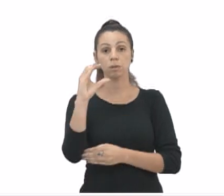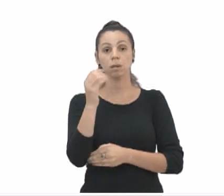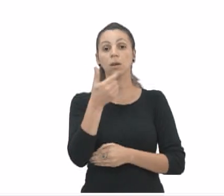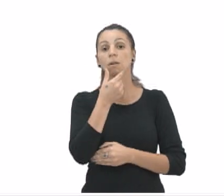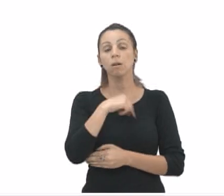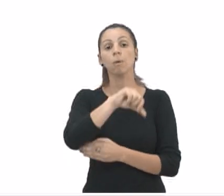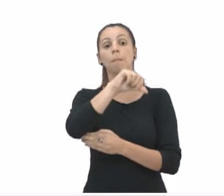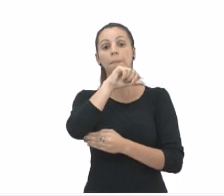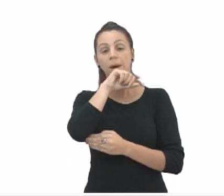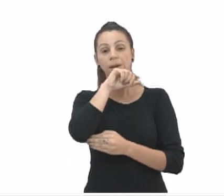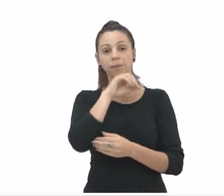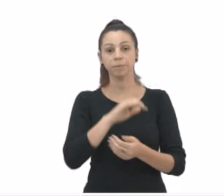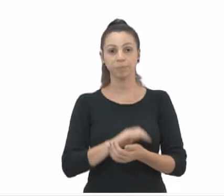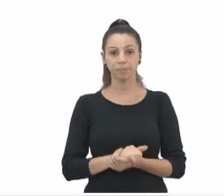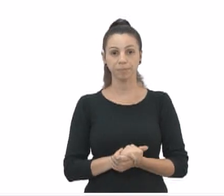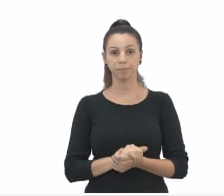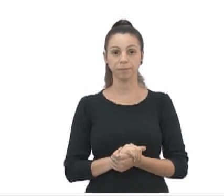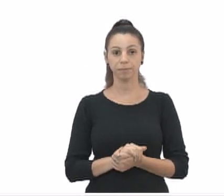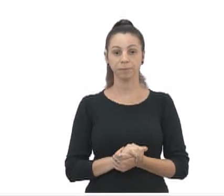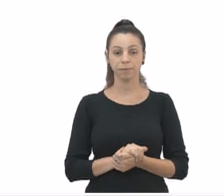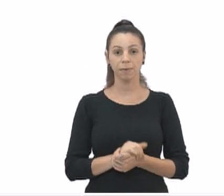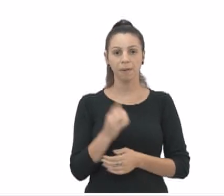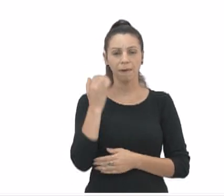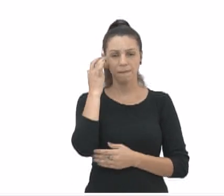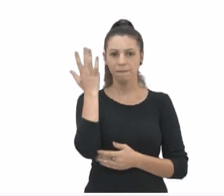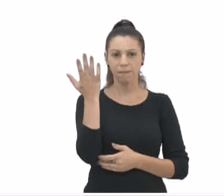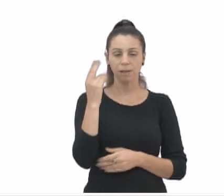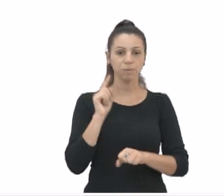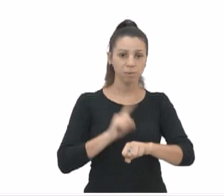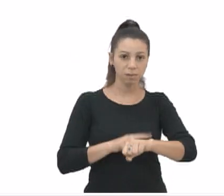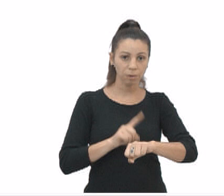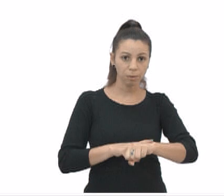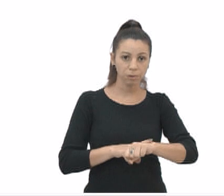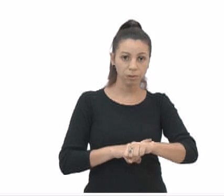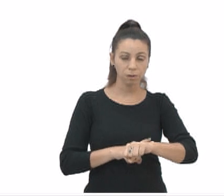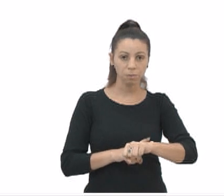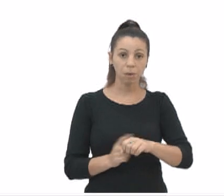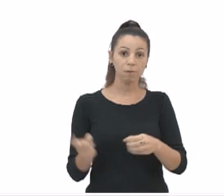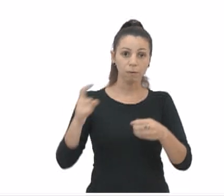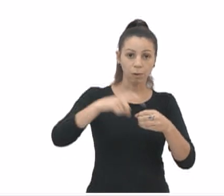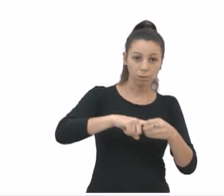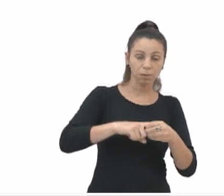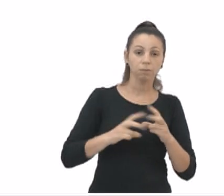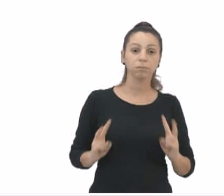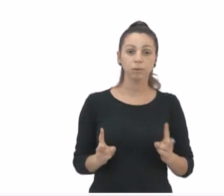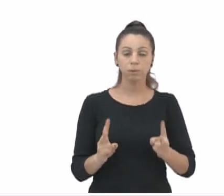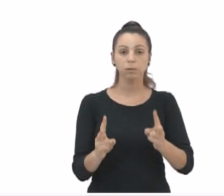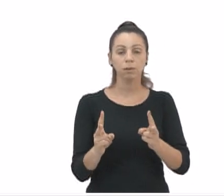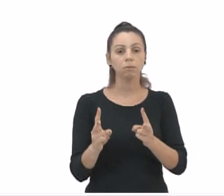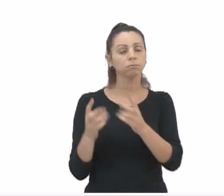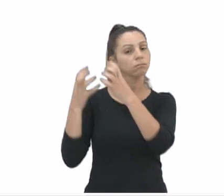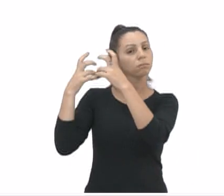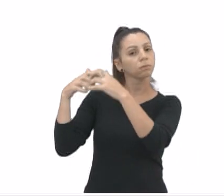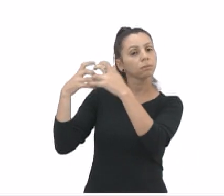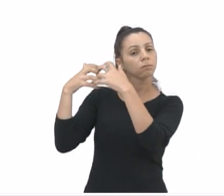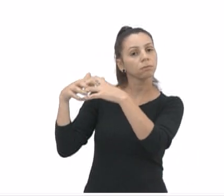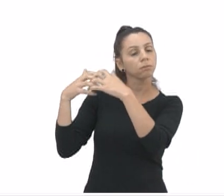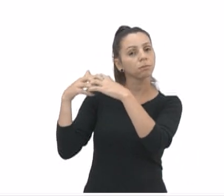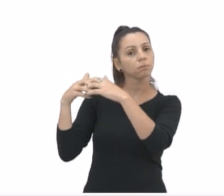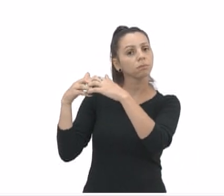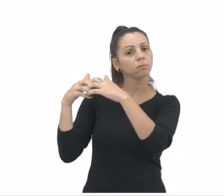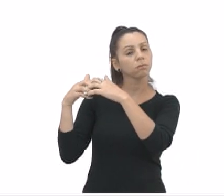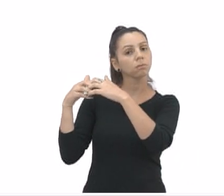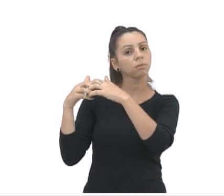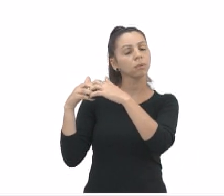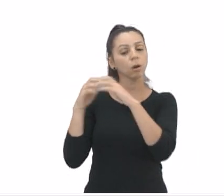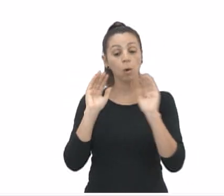biblioteca. Tá super fácil, uns segundinhos e daí a gente já volta para continuar a pensar sobre narrativo,